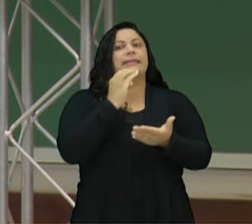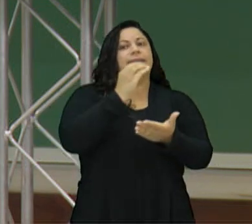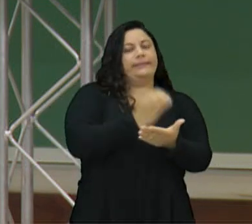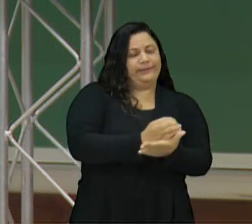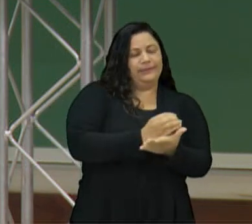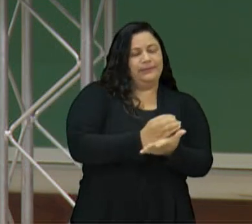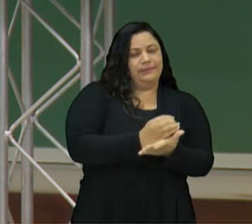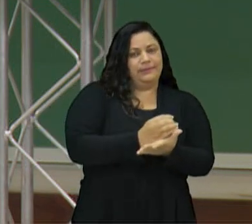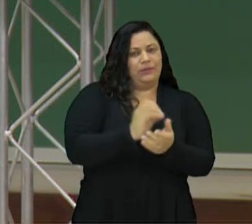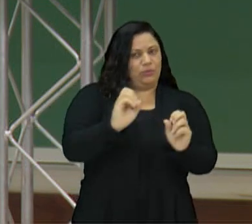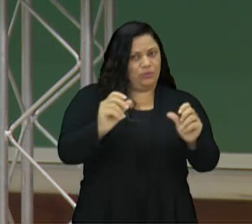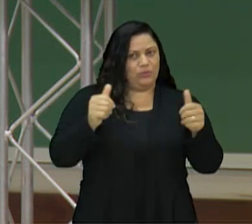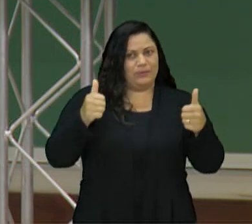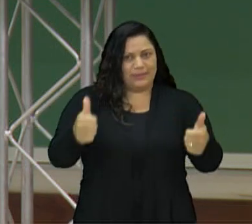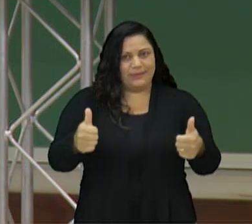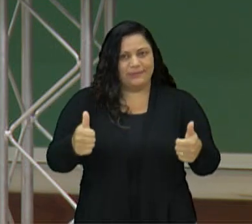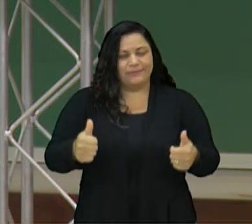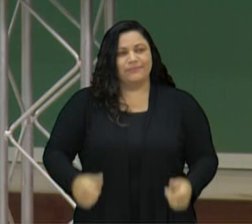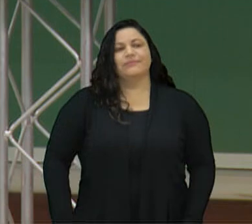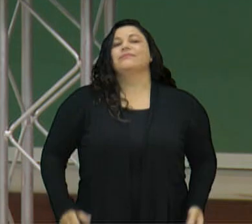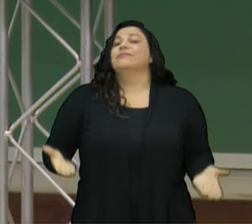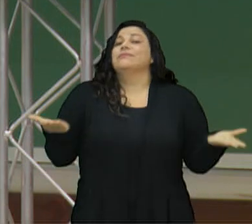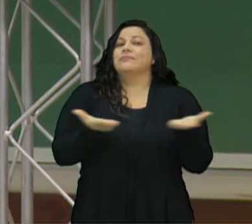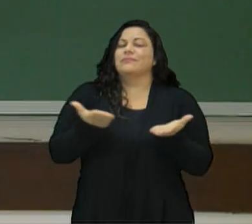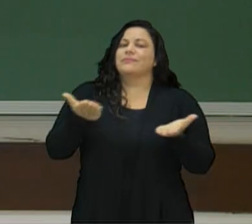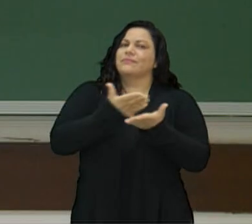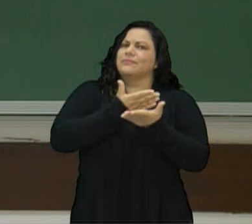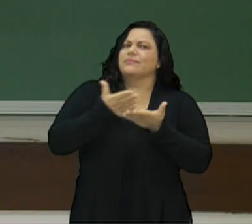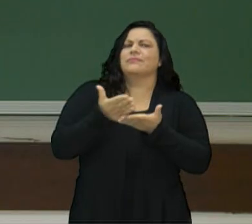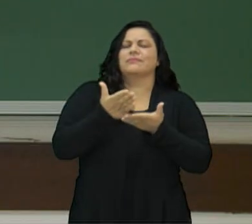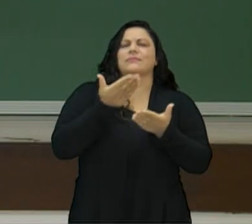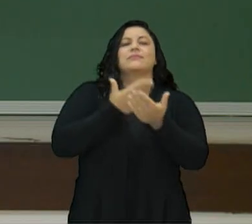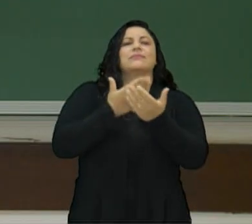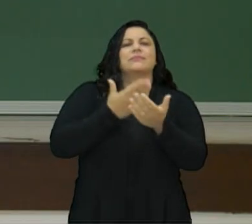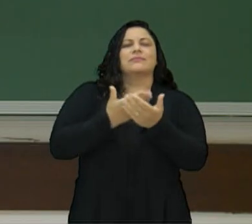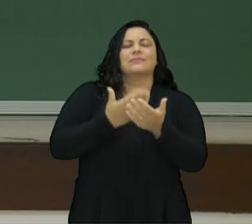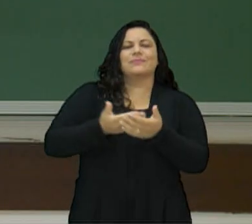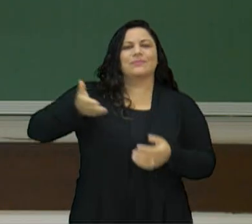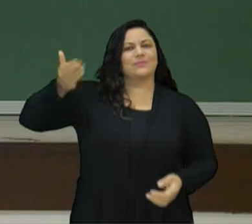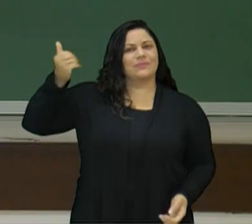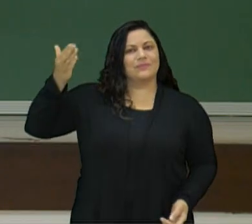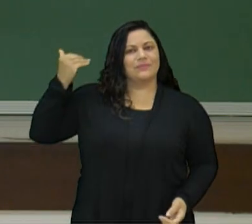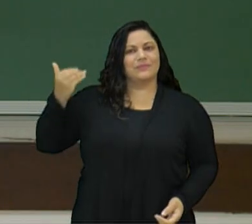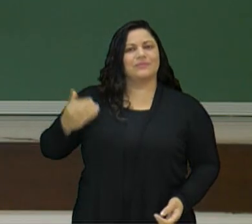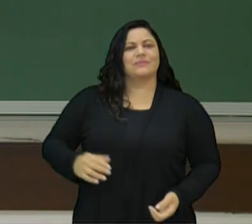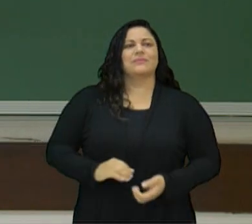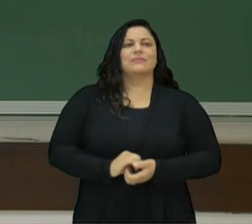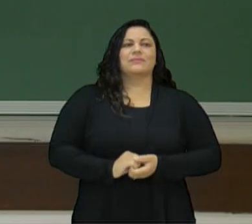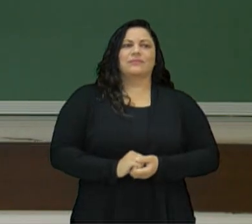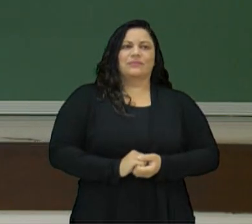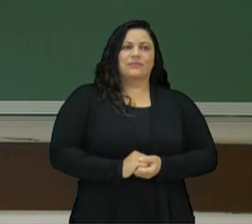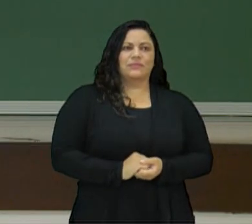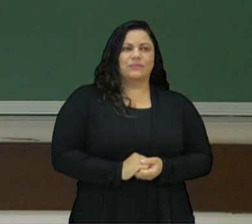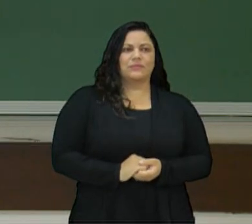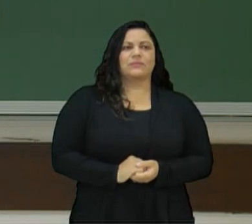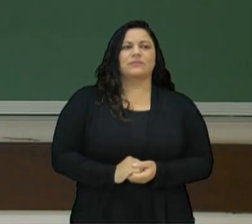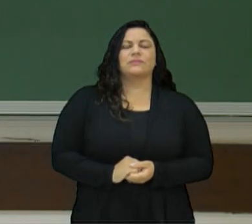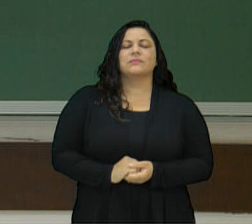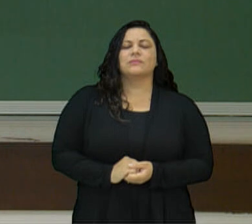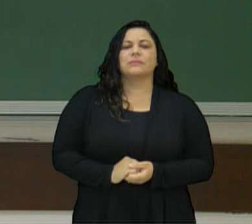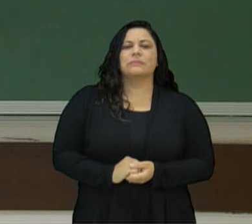nesta aula, certo? Vamos agora ver o que nós estudamos na aula passada? Em la clase